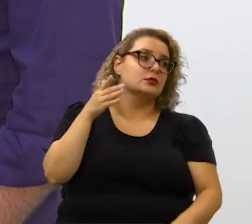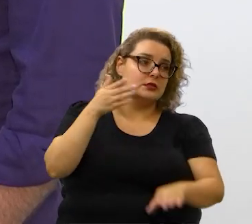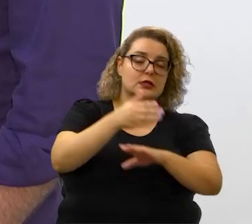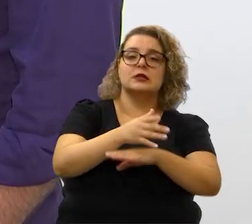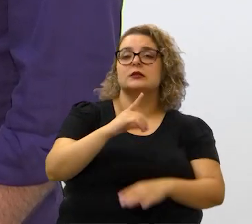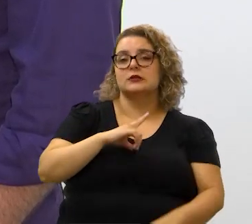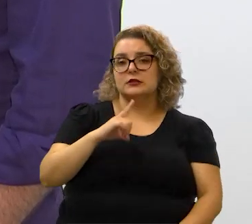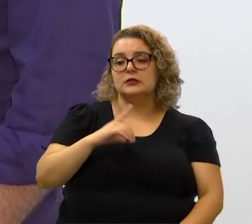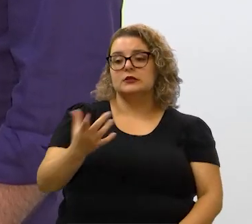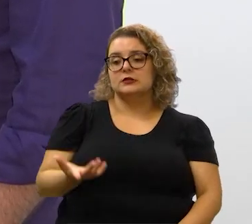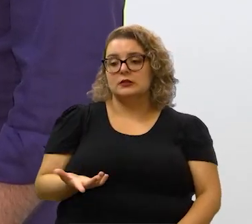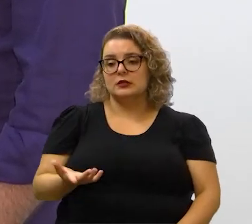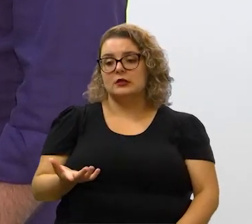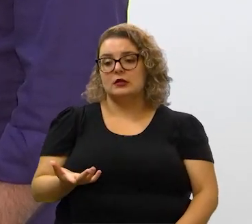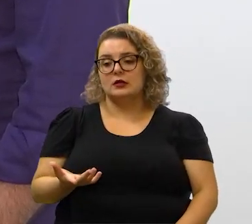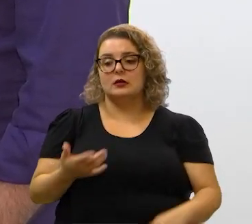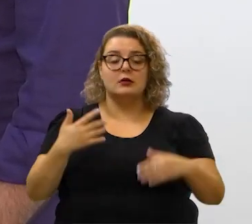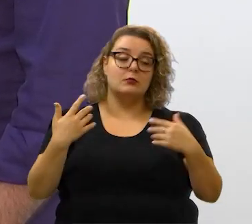esse acesso